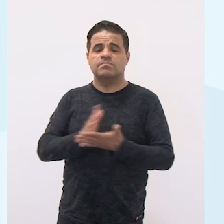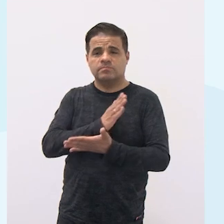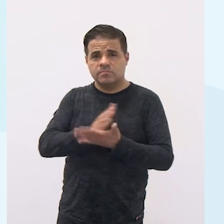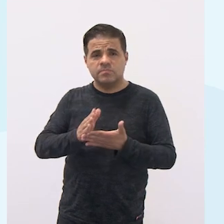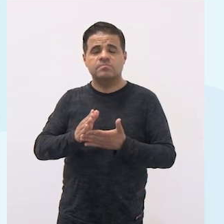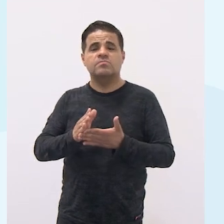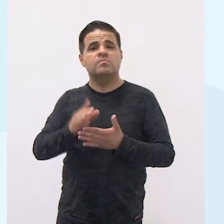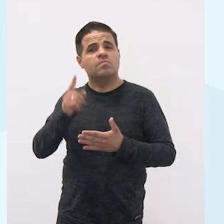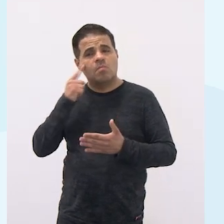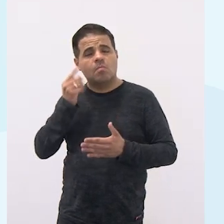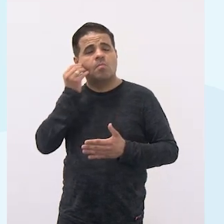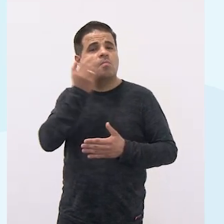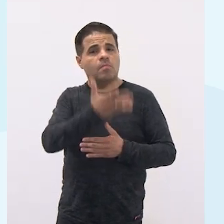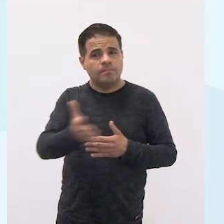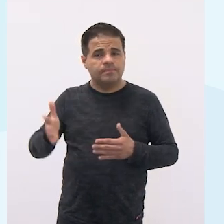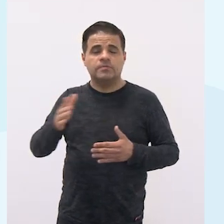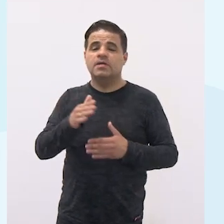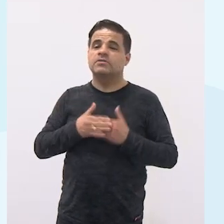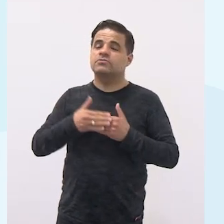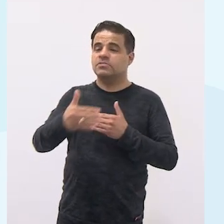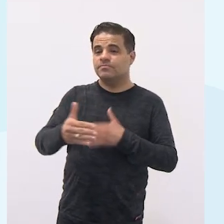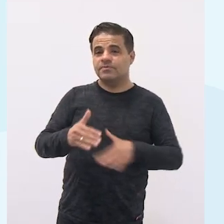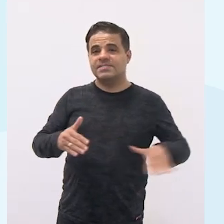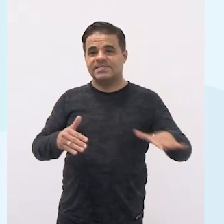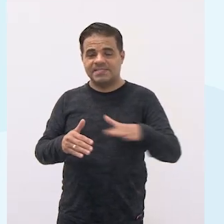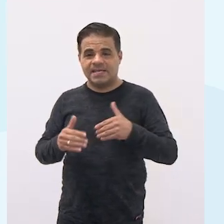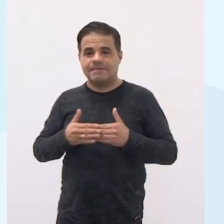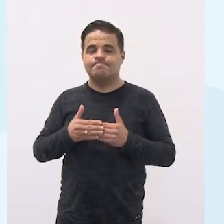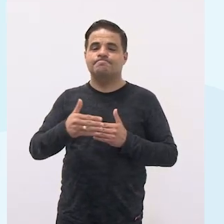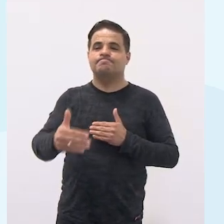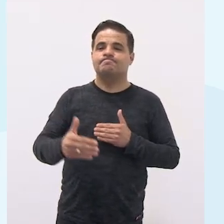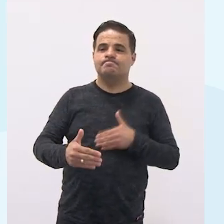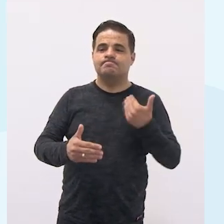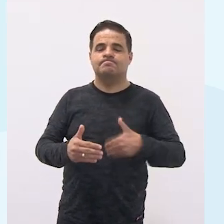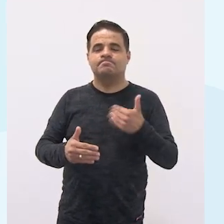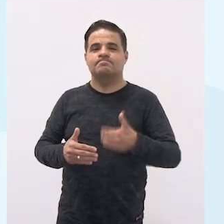Barreiras, e nós percebemos que essas mulheres,